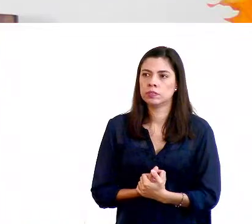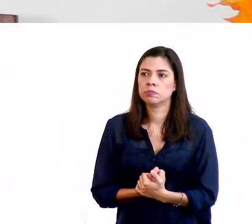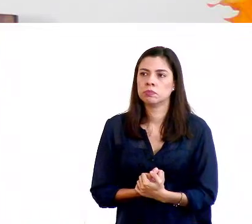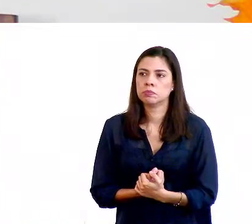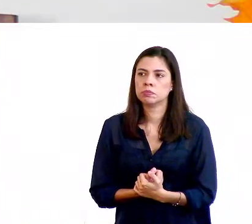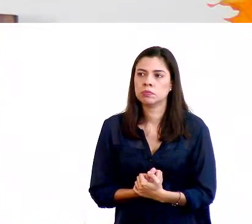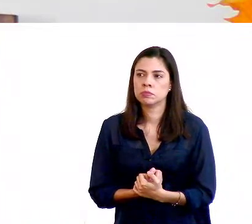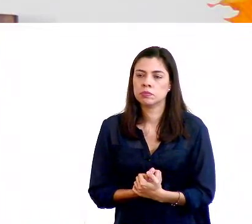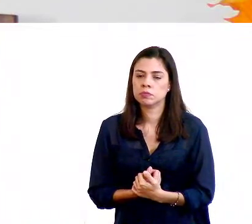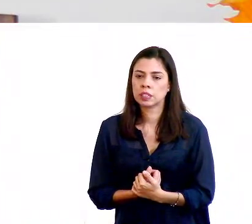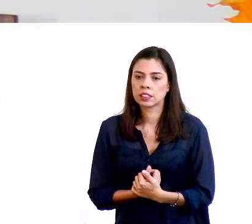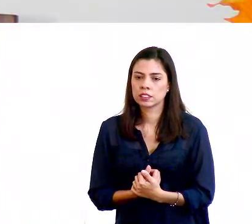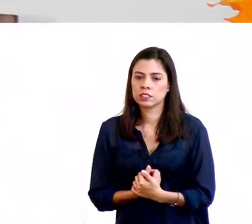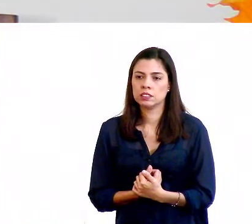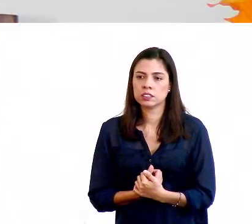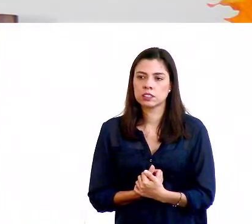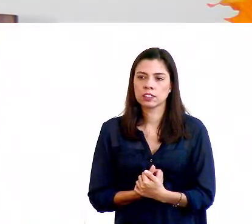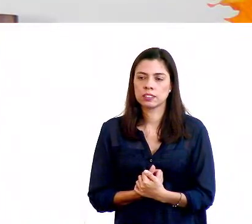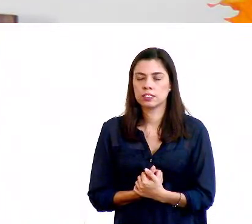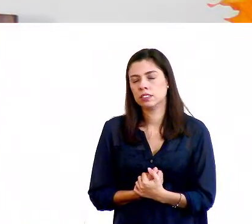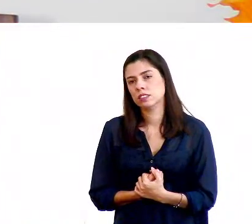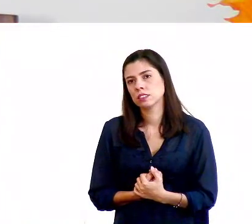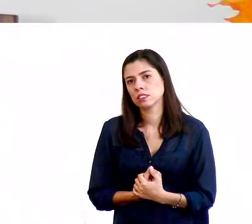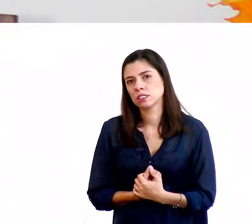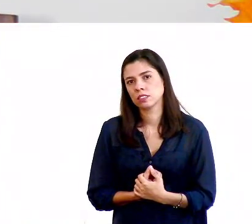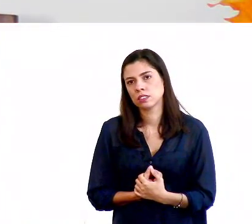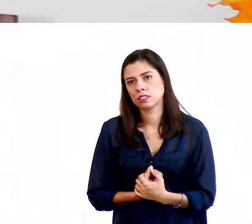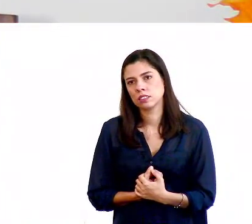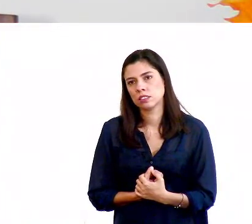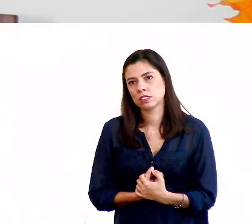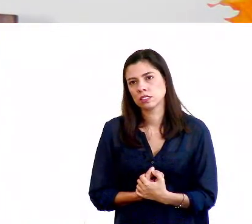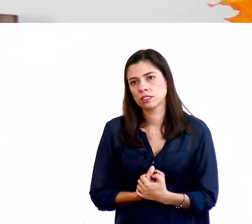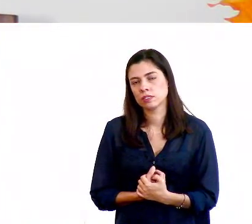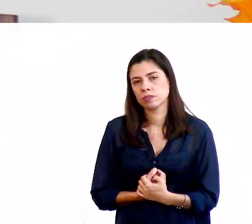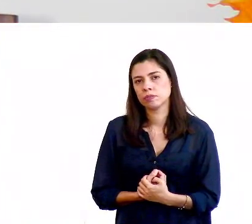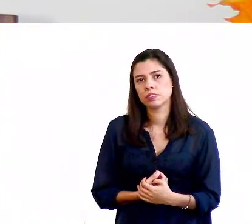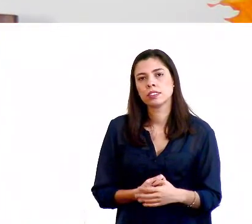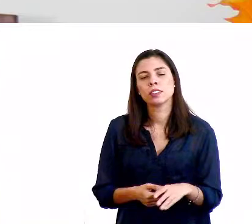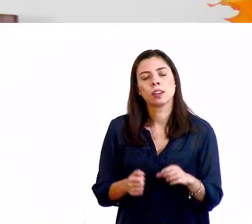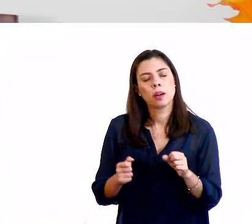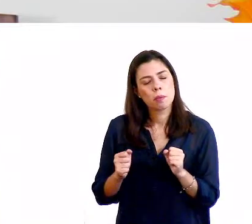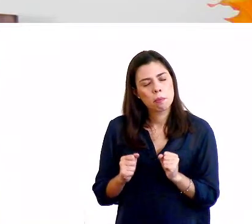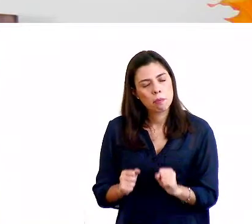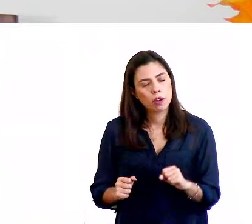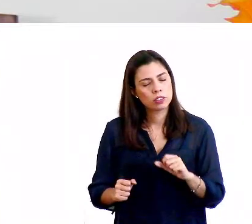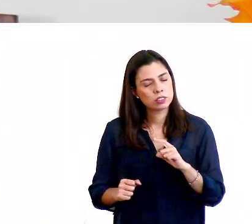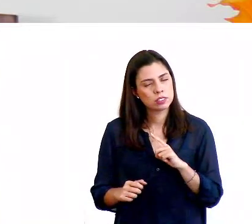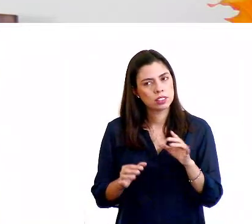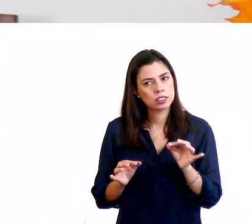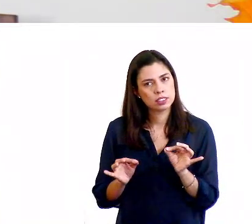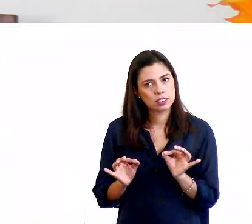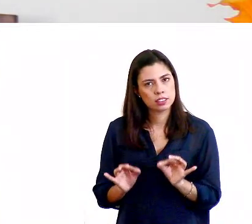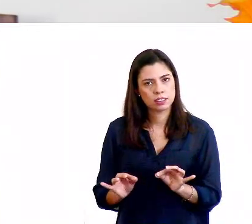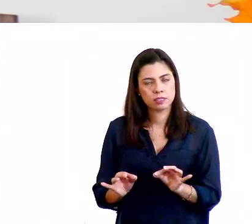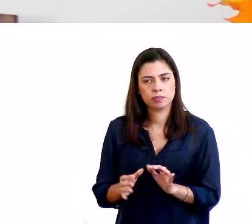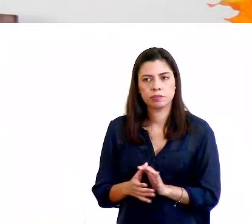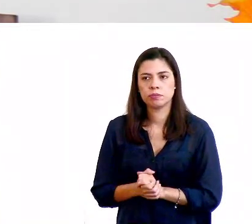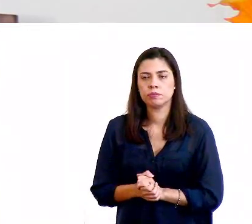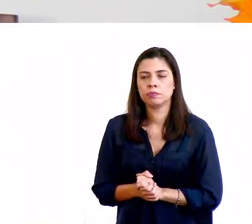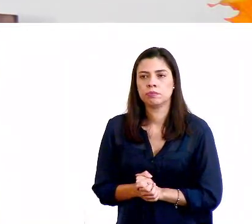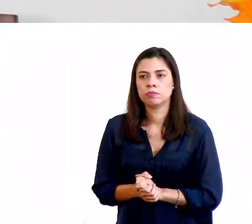Então, não duvide do penhor. Não duvide da garantia. Mas não